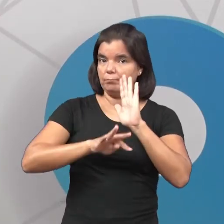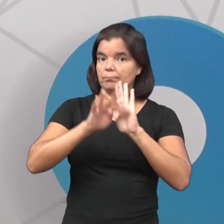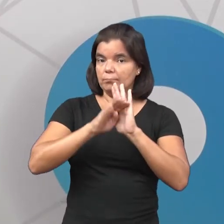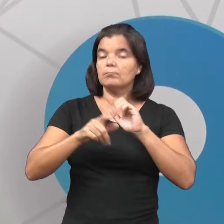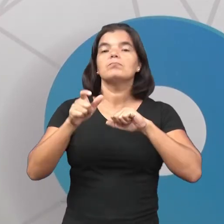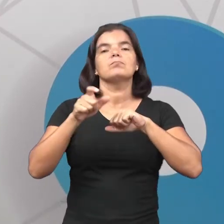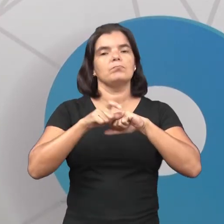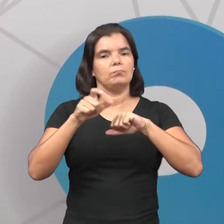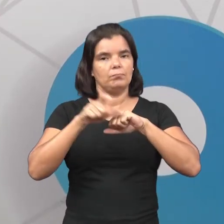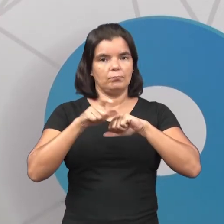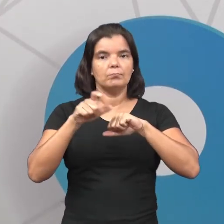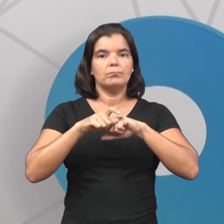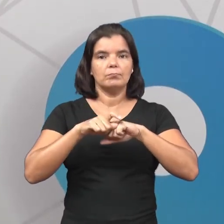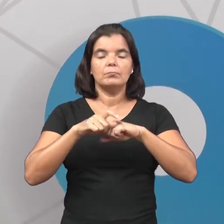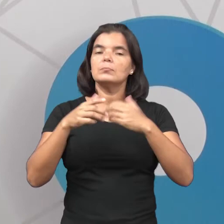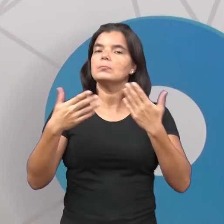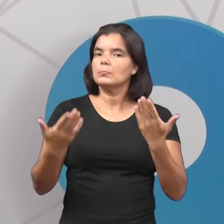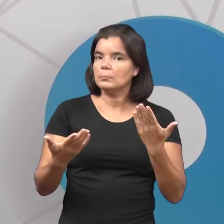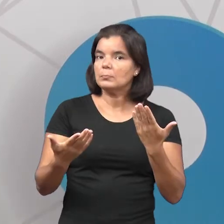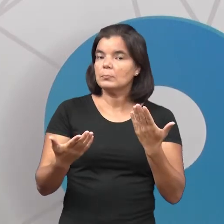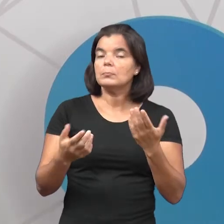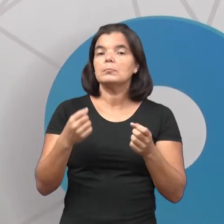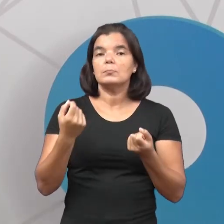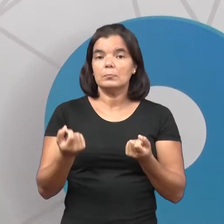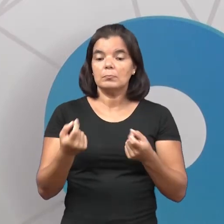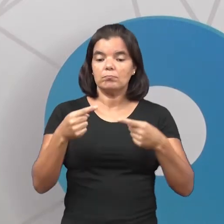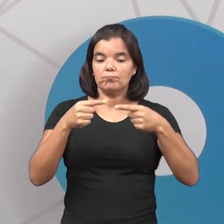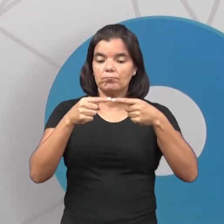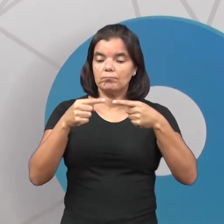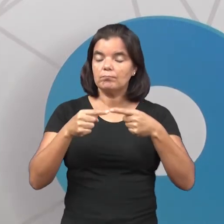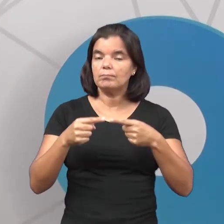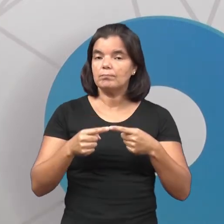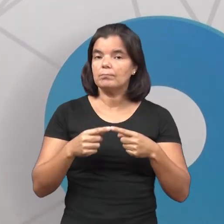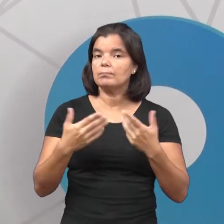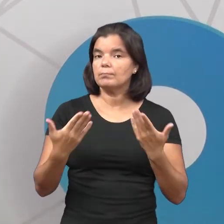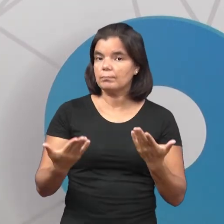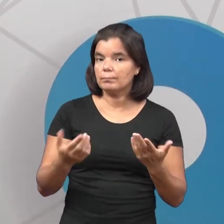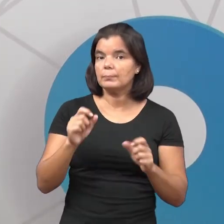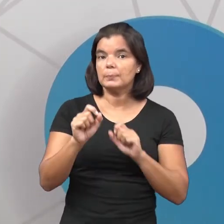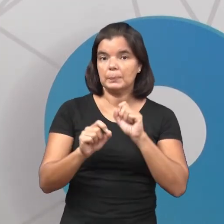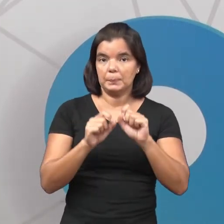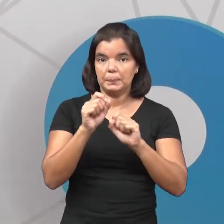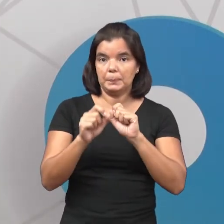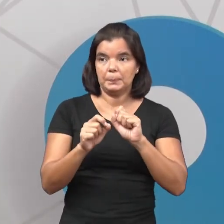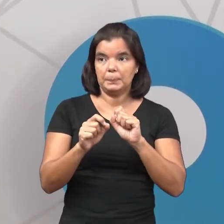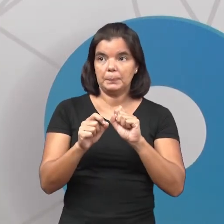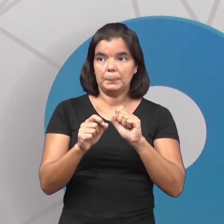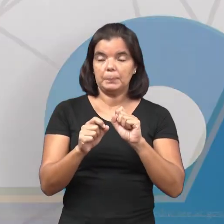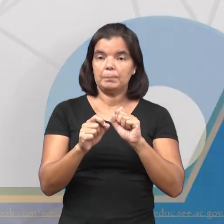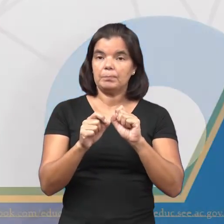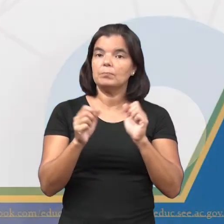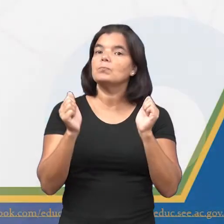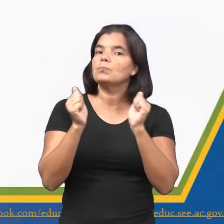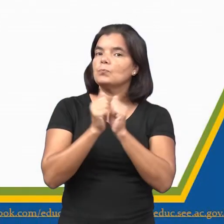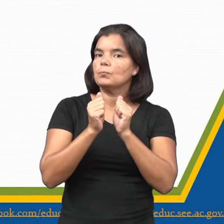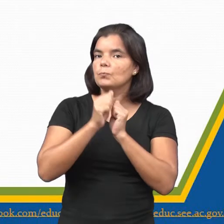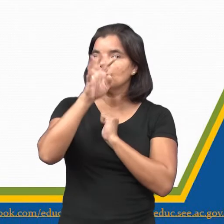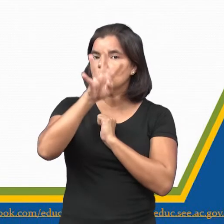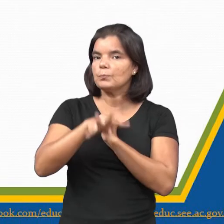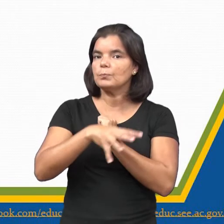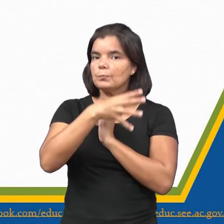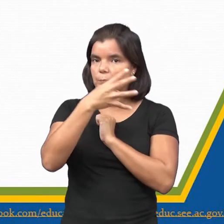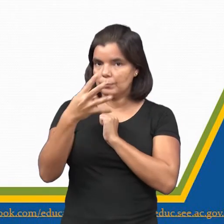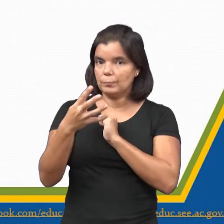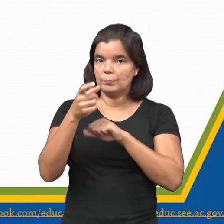eram substantivos. E as palavras que fazem relação a elas são essas que estão logo aqui no quadro,